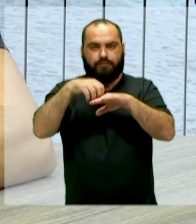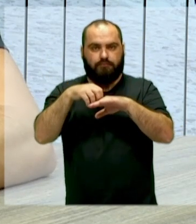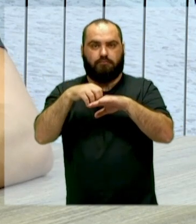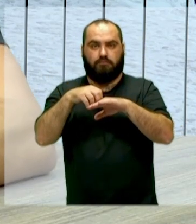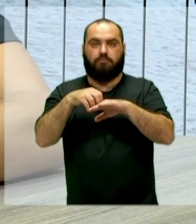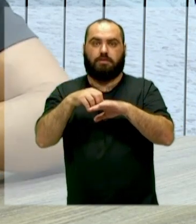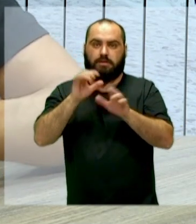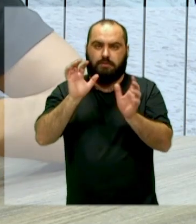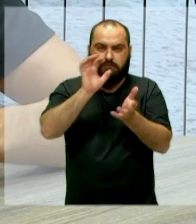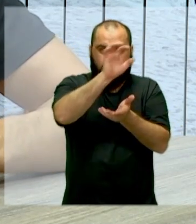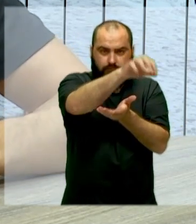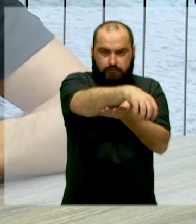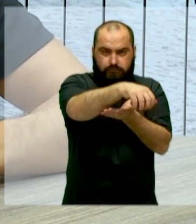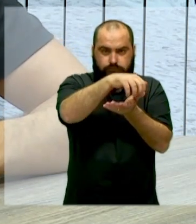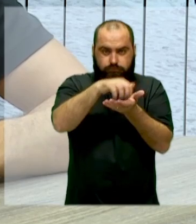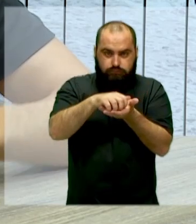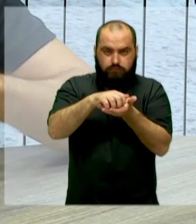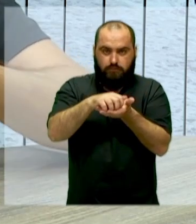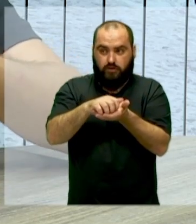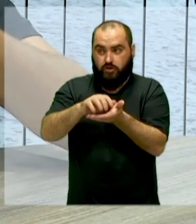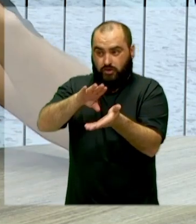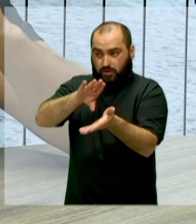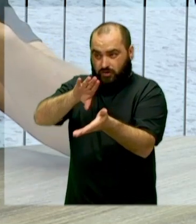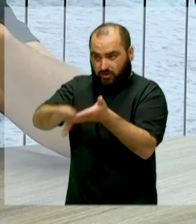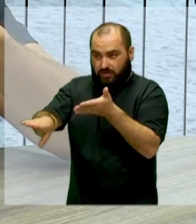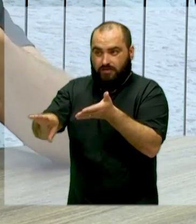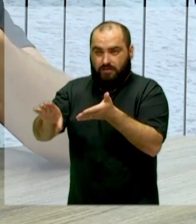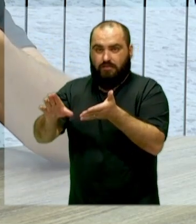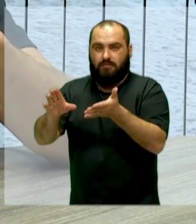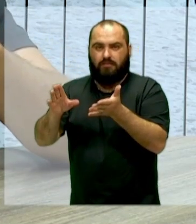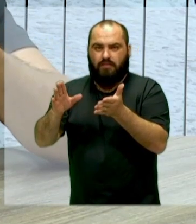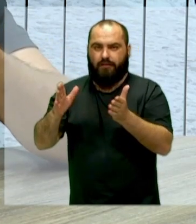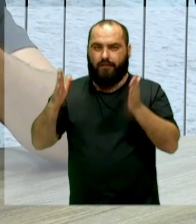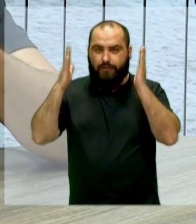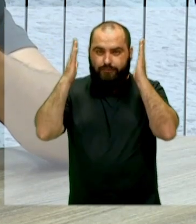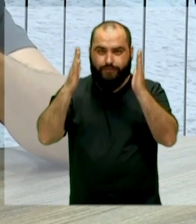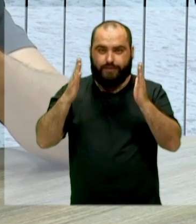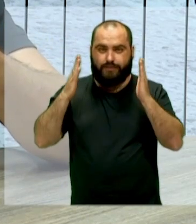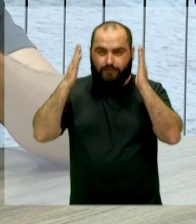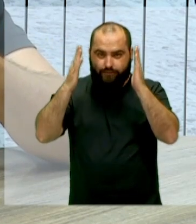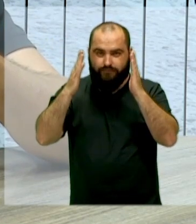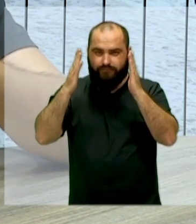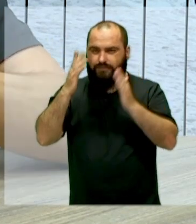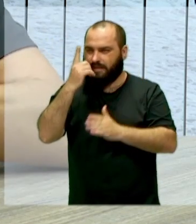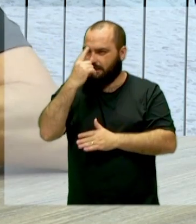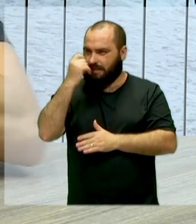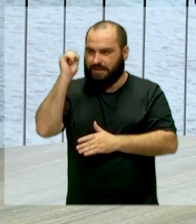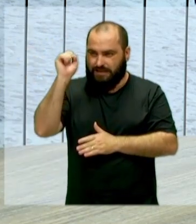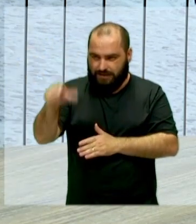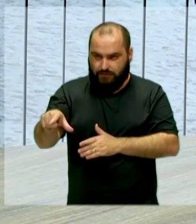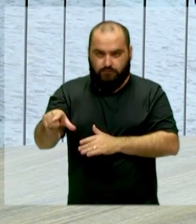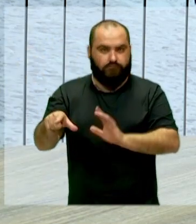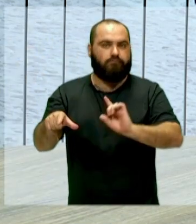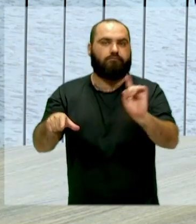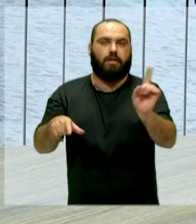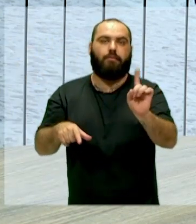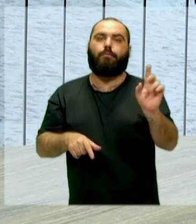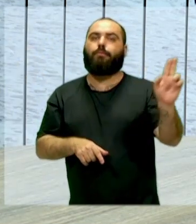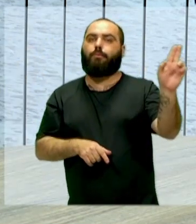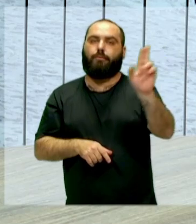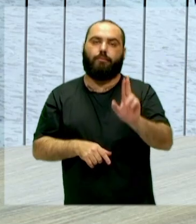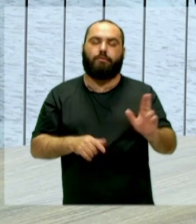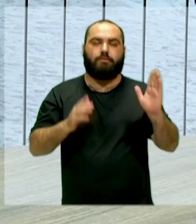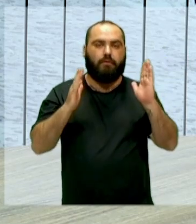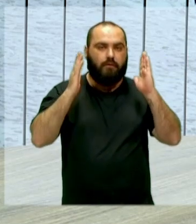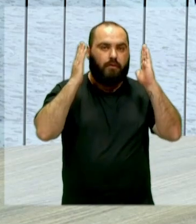processo de tirar o caminhão baú que é aquele caminhão convencional onde ia coleta seletiva e tá usando os mesmos caminhões